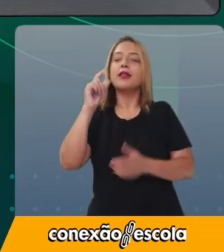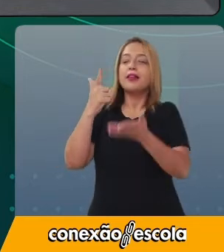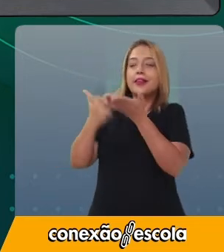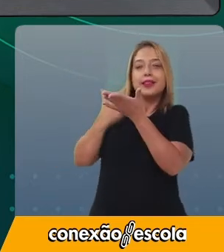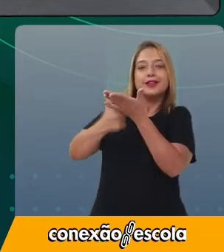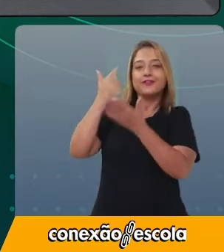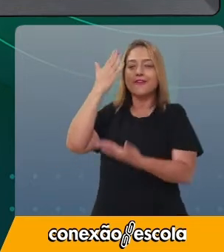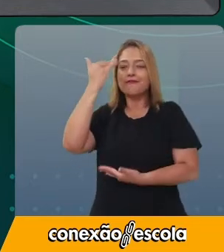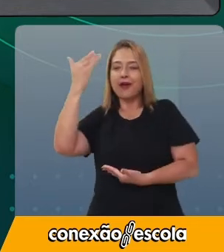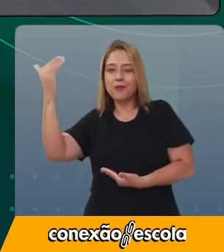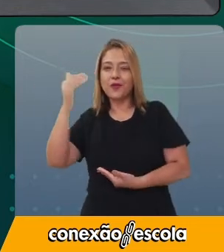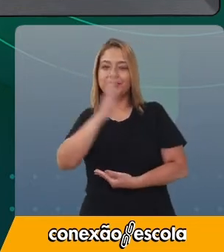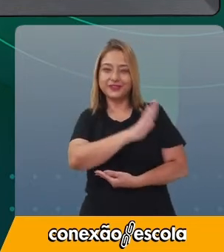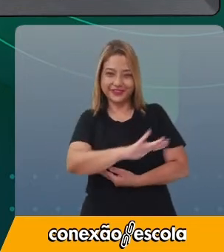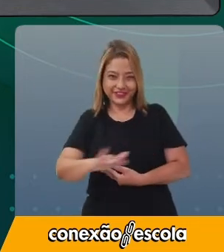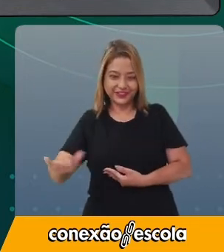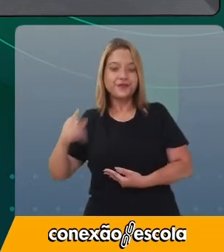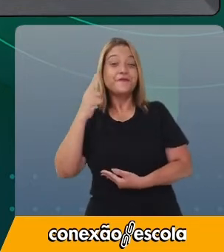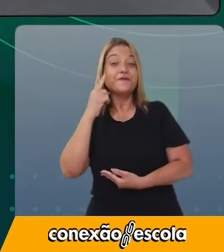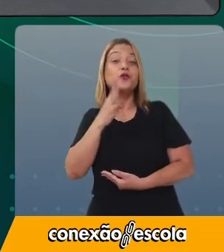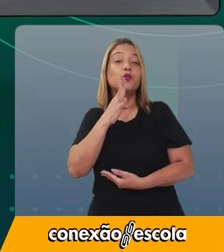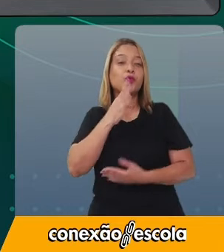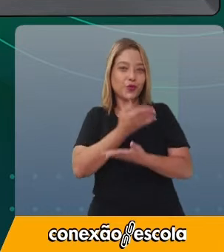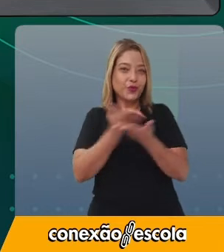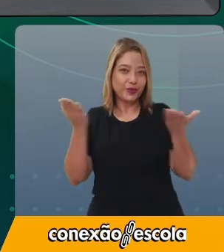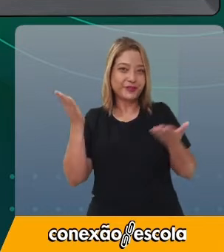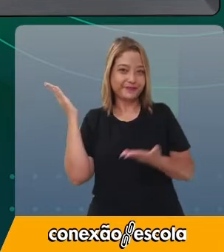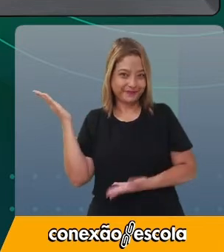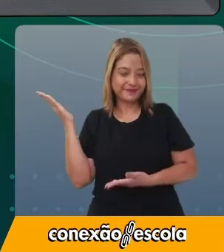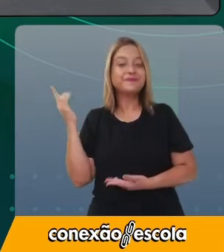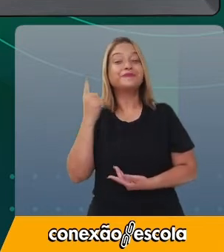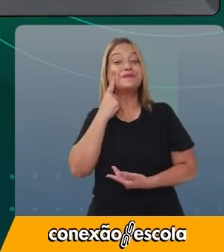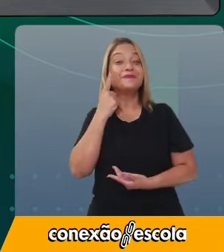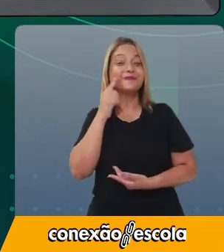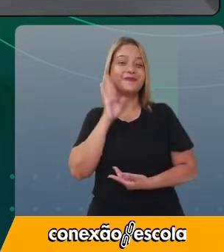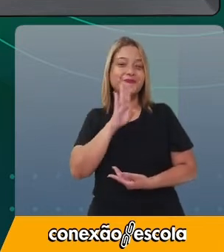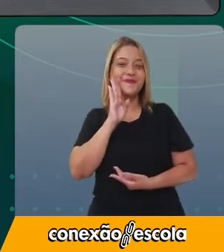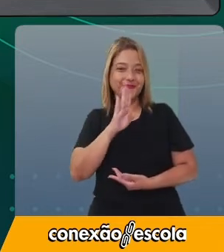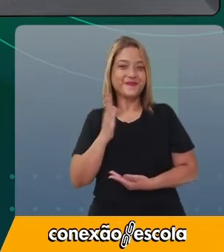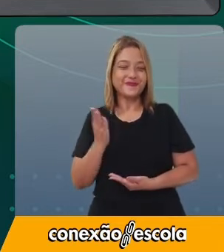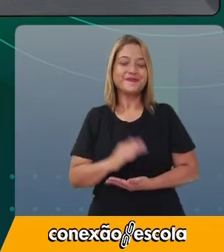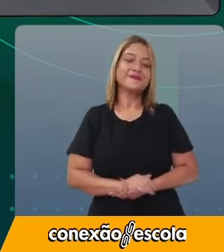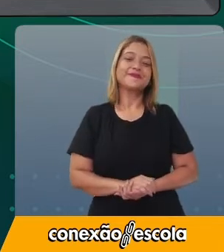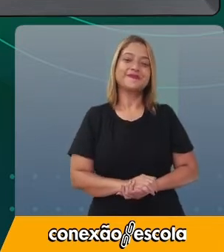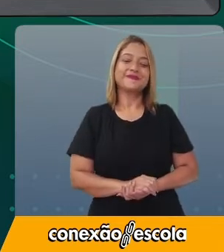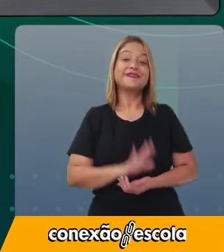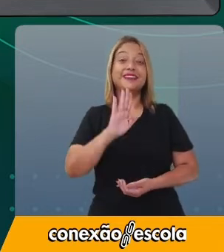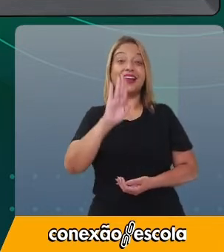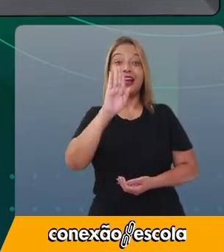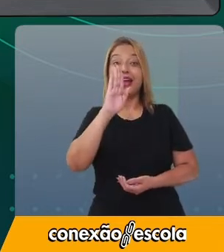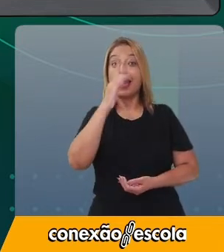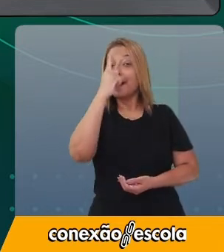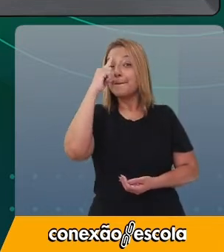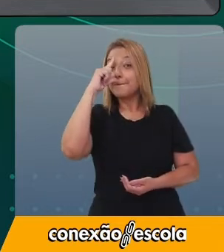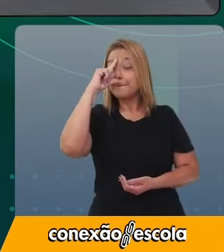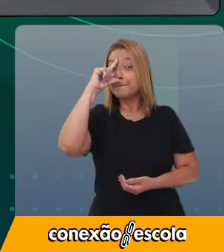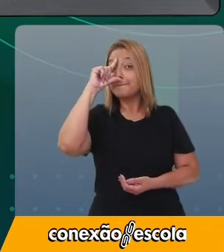infantis. Vamos ver se vocês conhecem todas? Olha que legal! A